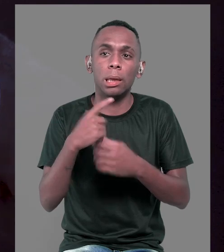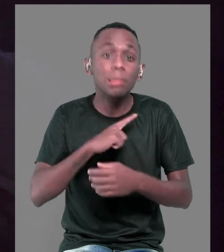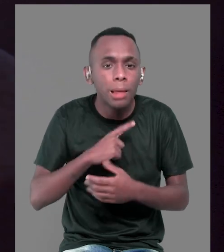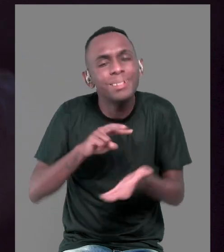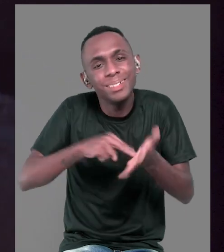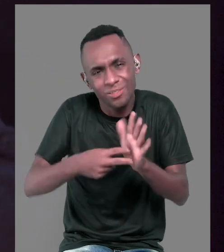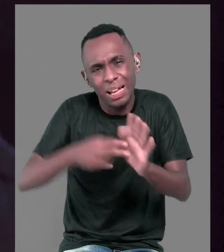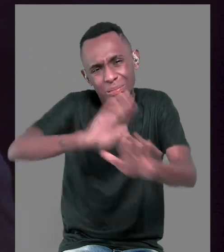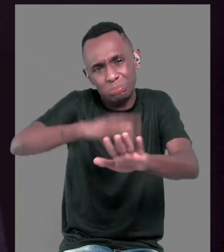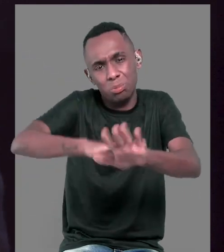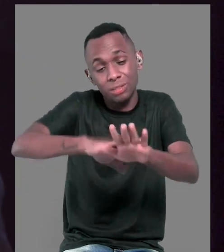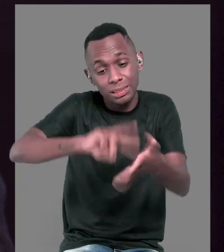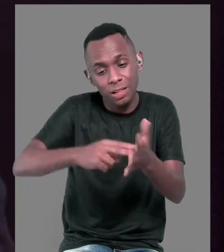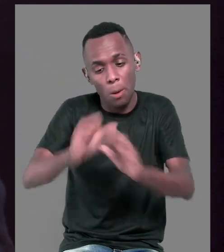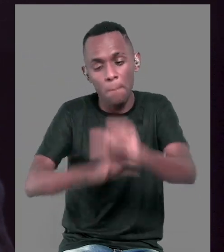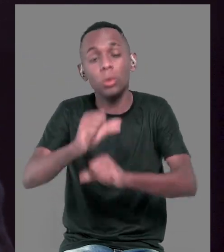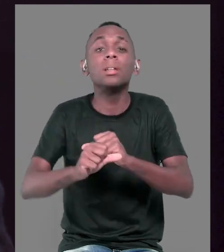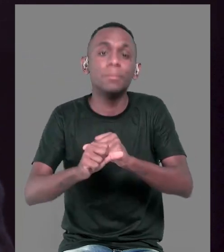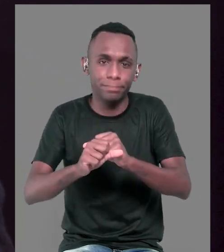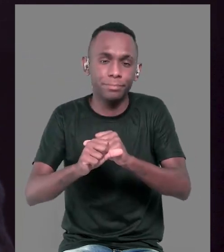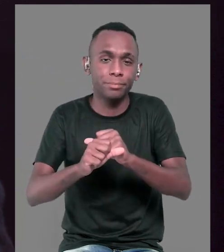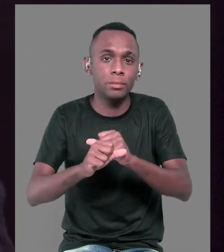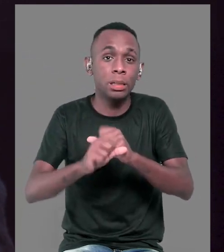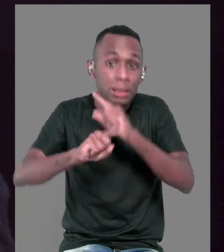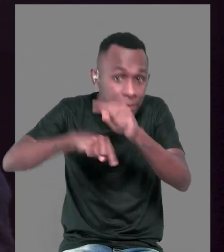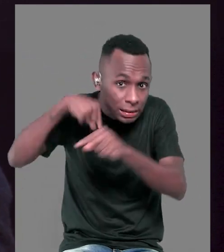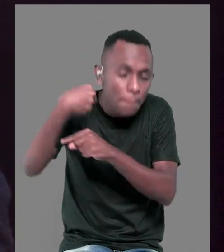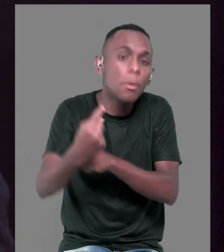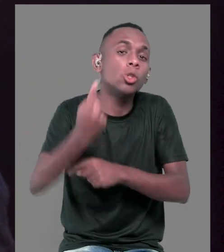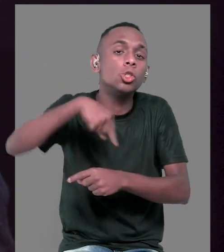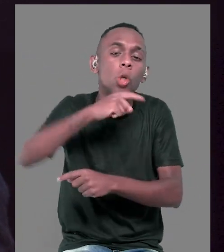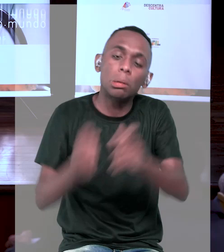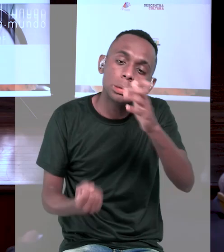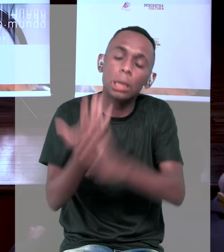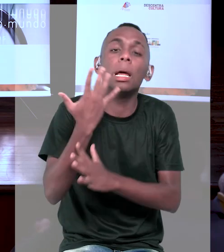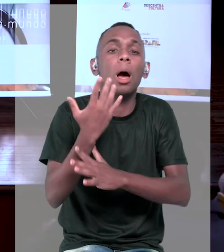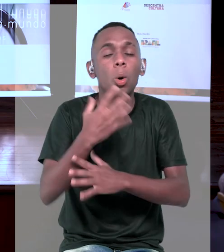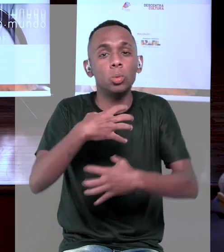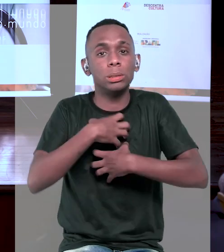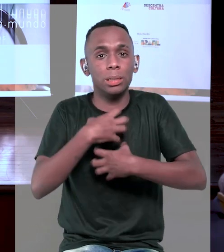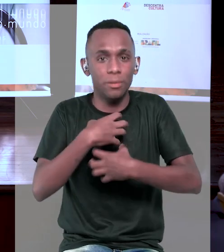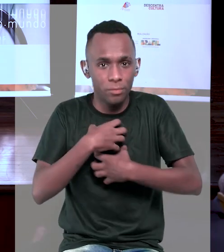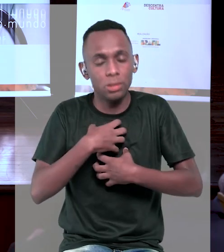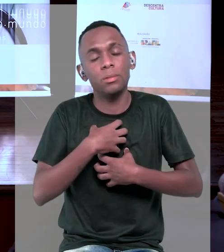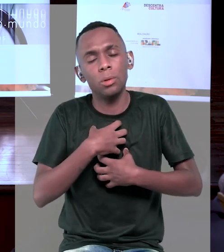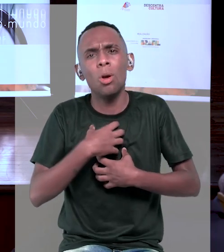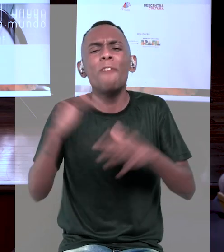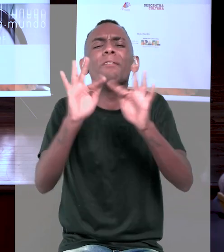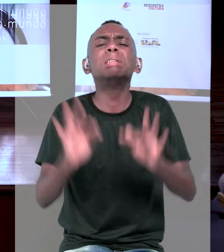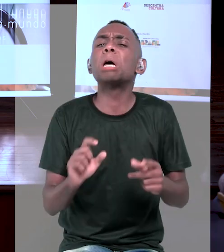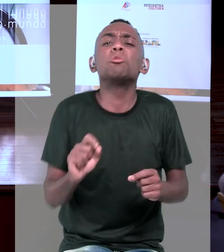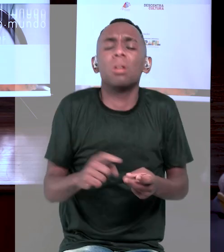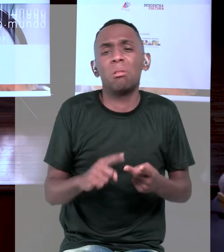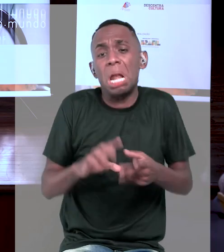do qual formaremos os sentidos conjunturais. O que é felicidade? O que é liberdade? O